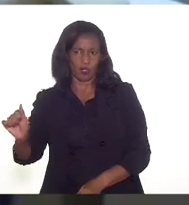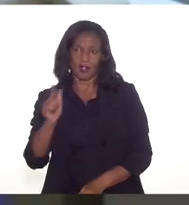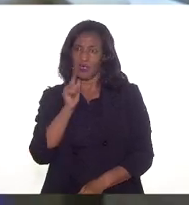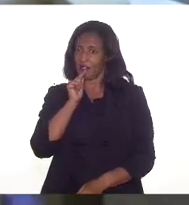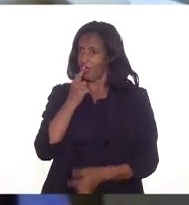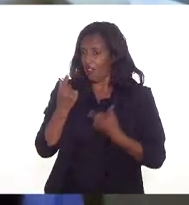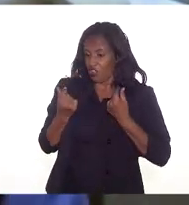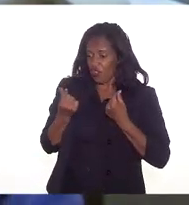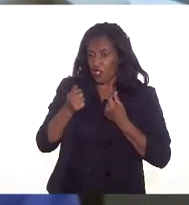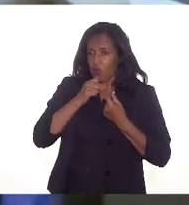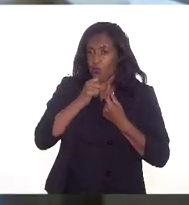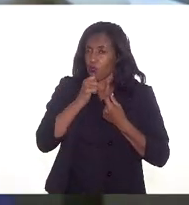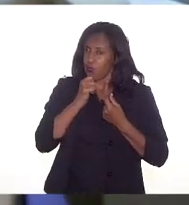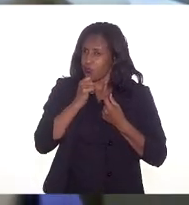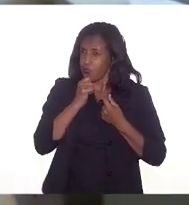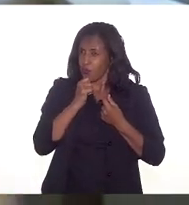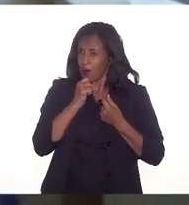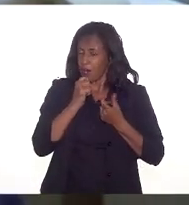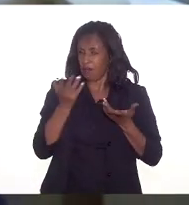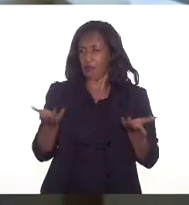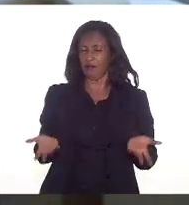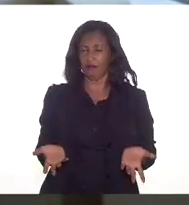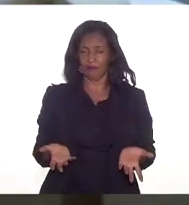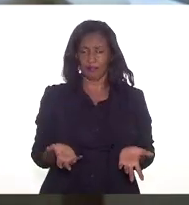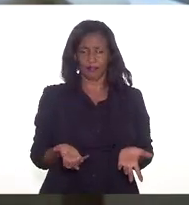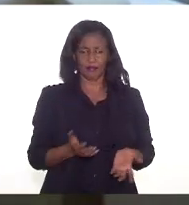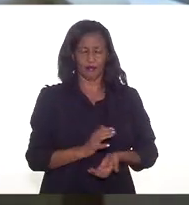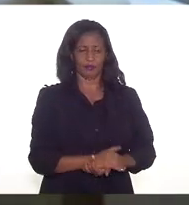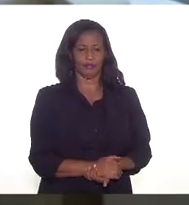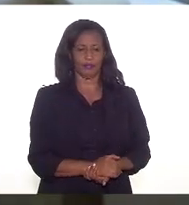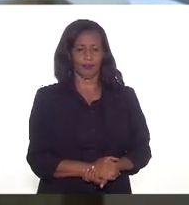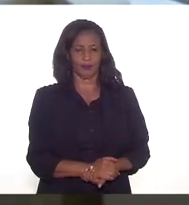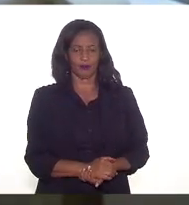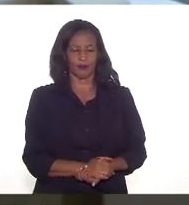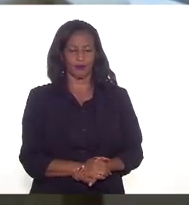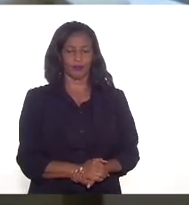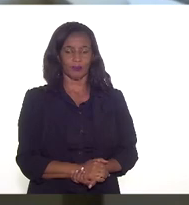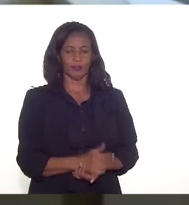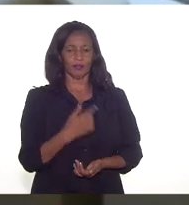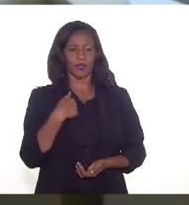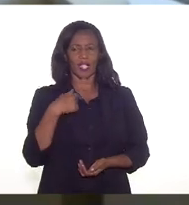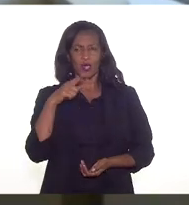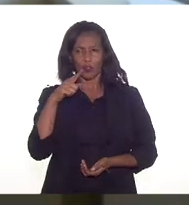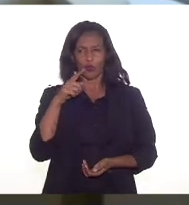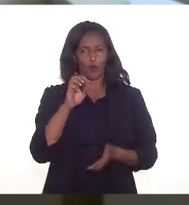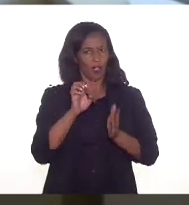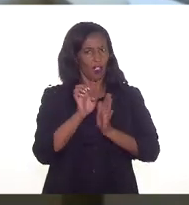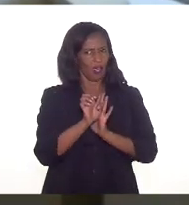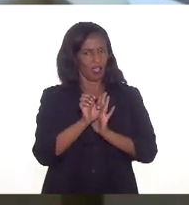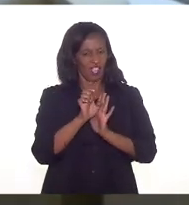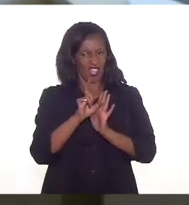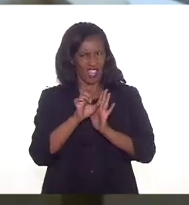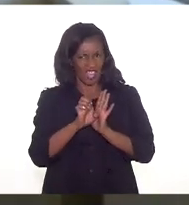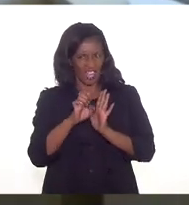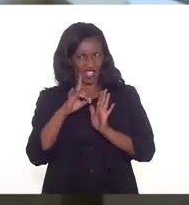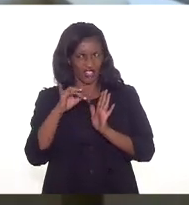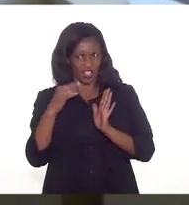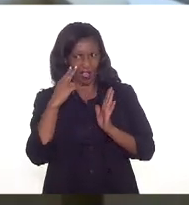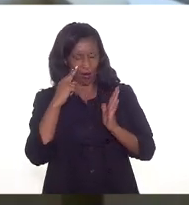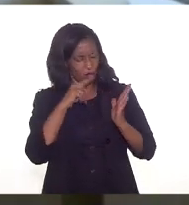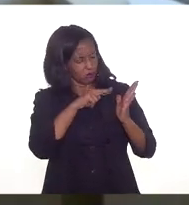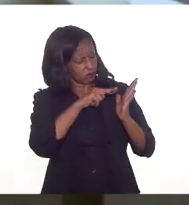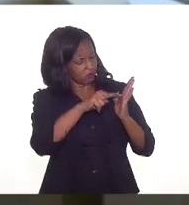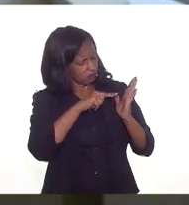líquido. Então, queria que o senhor anotasse essa questão. Aí vou no edital, não tem uma linha